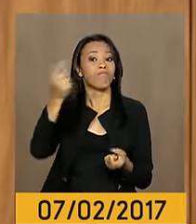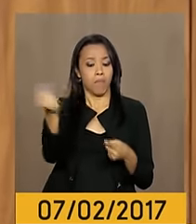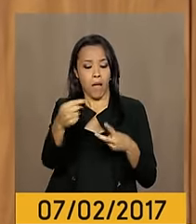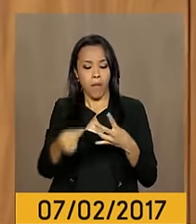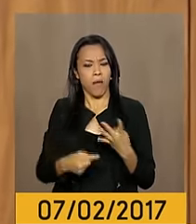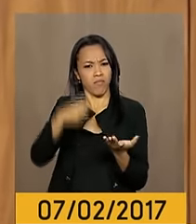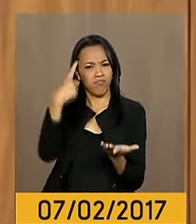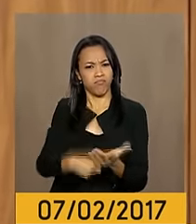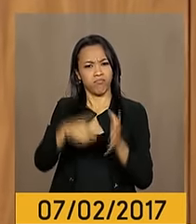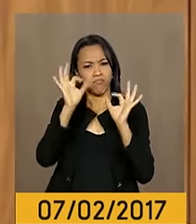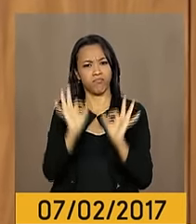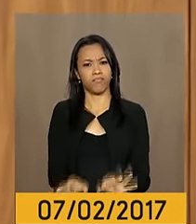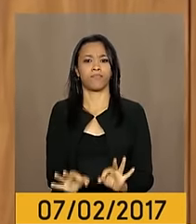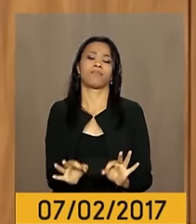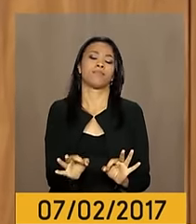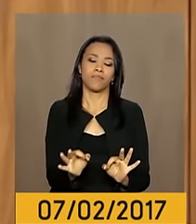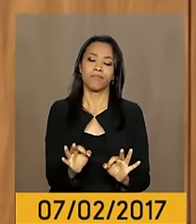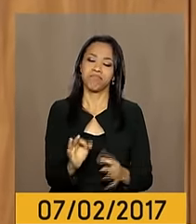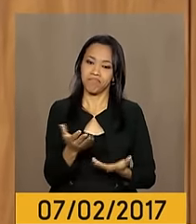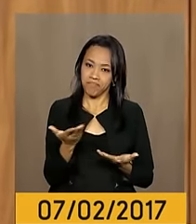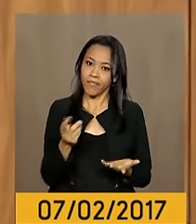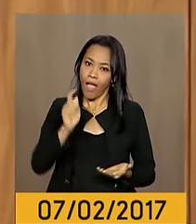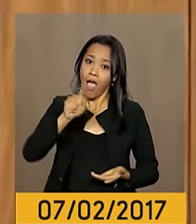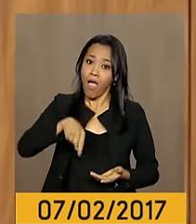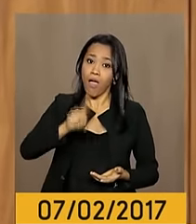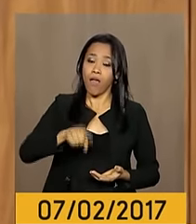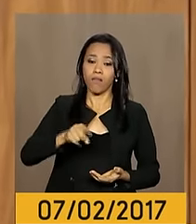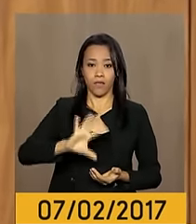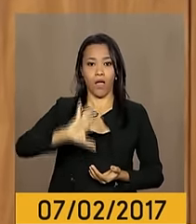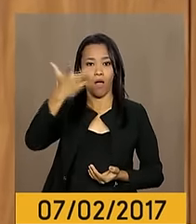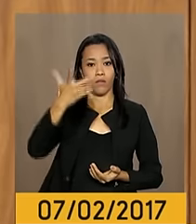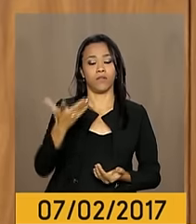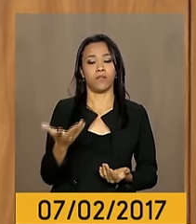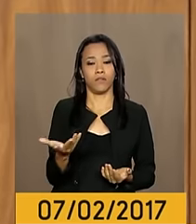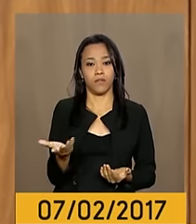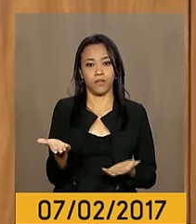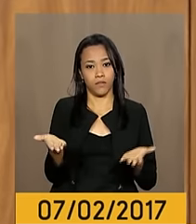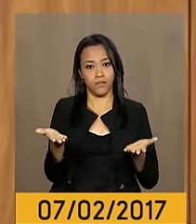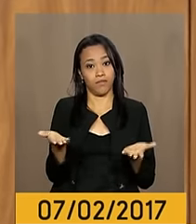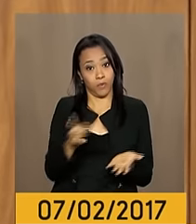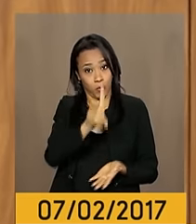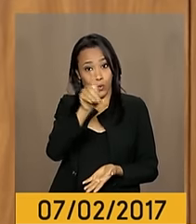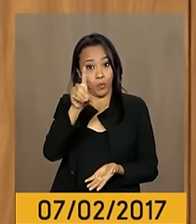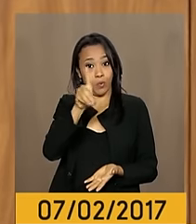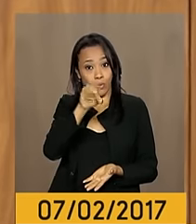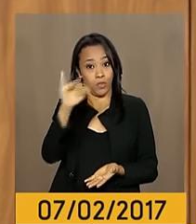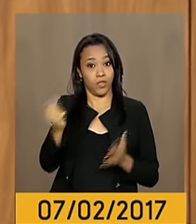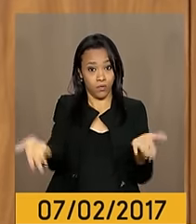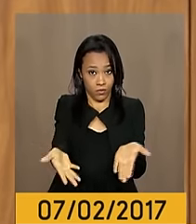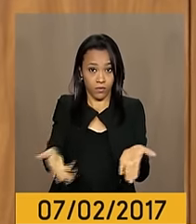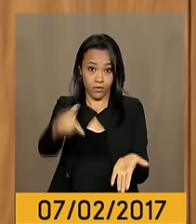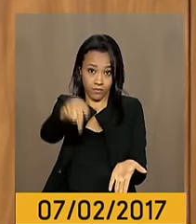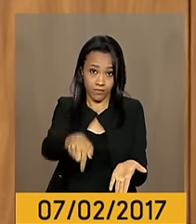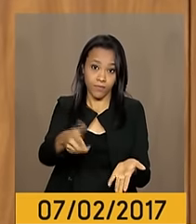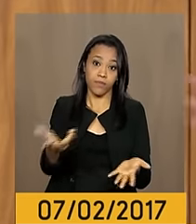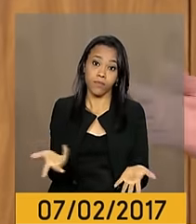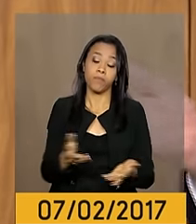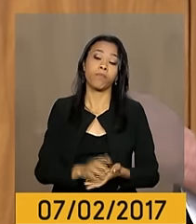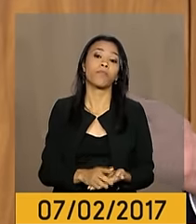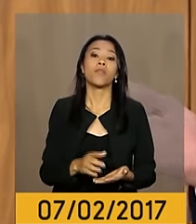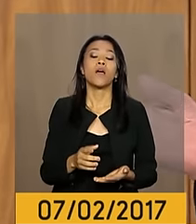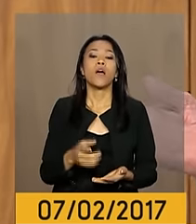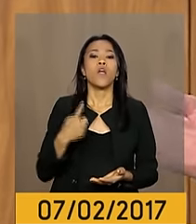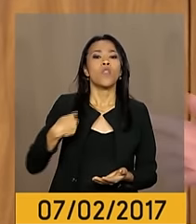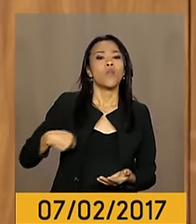e precisamente o que que está acontecendo eh no dia de hoje eh nossos